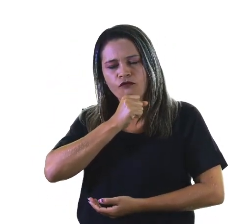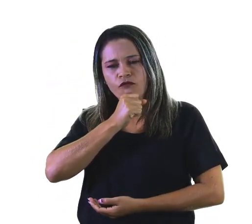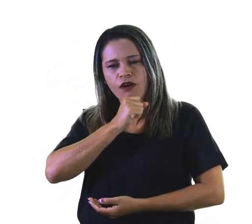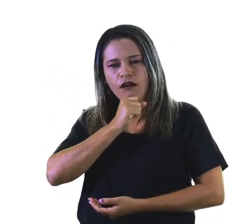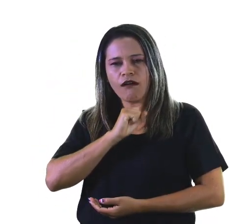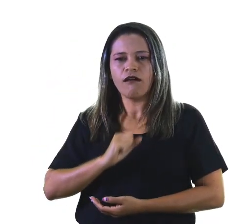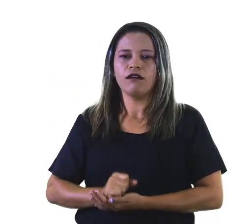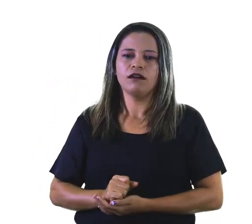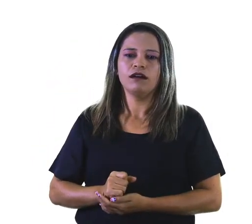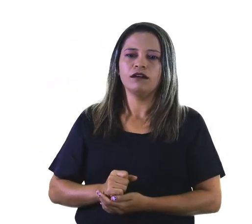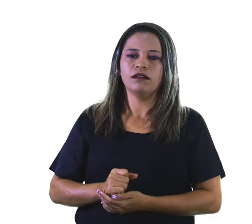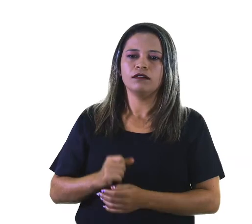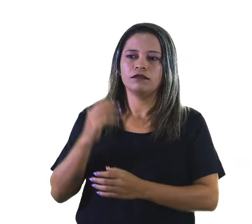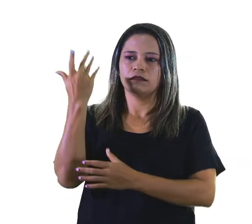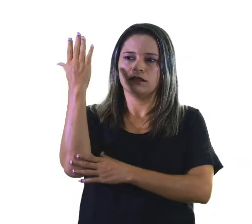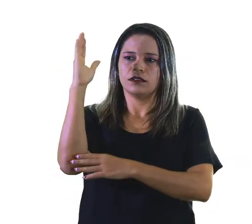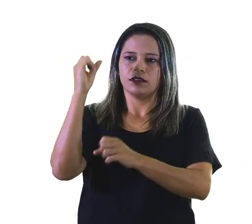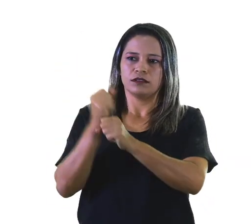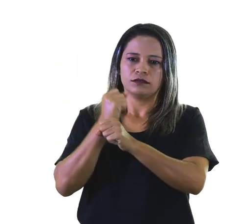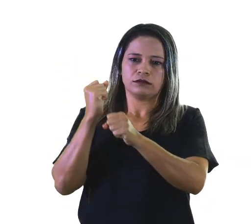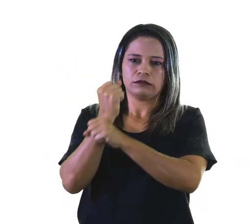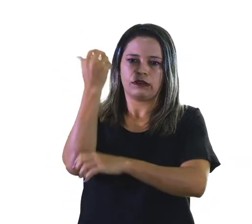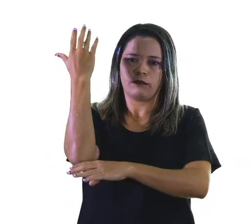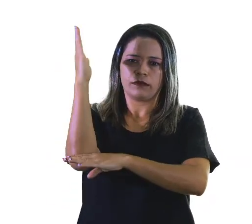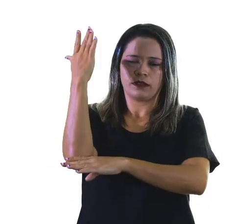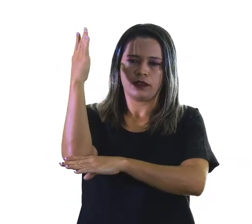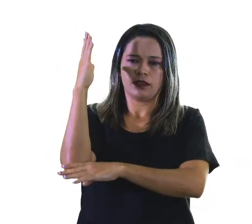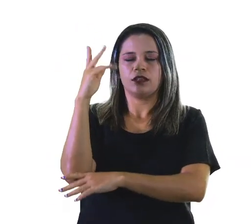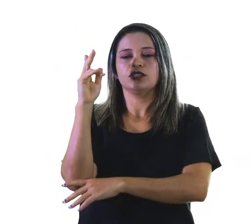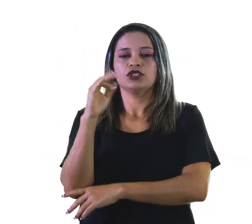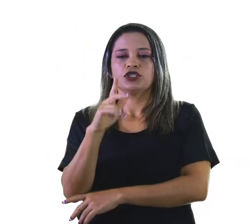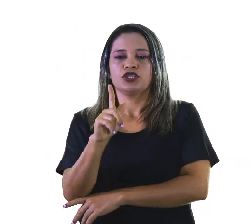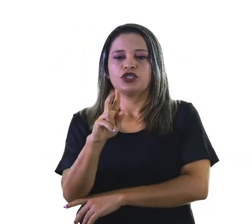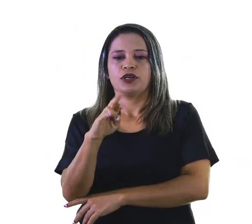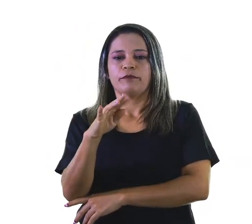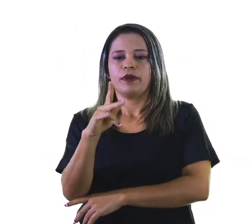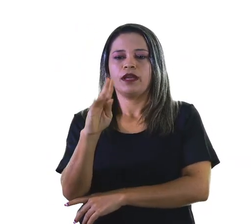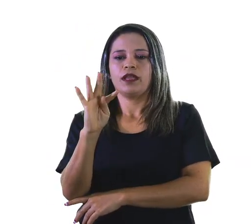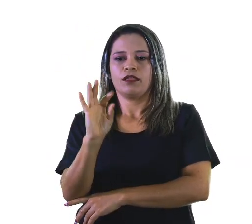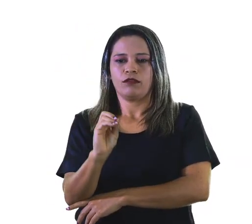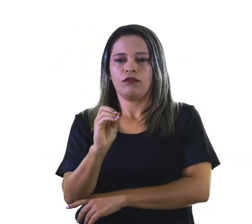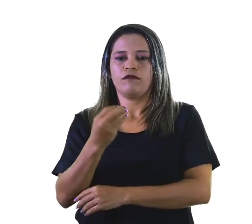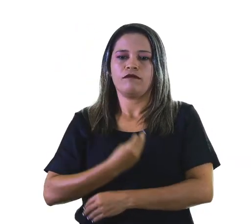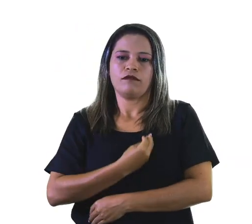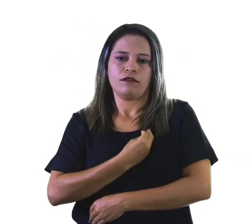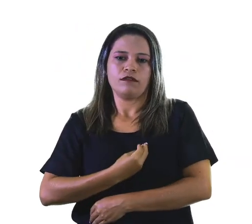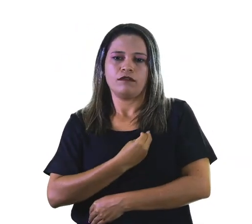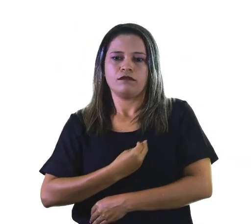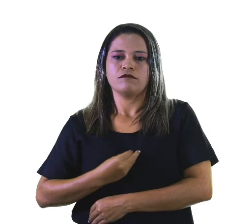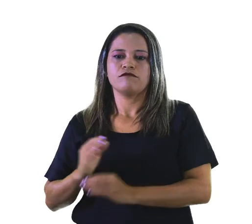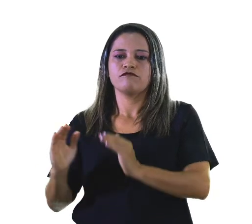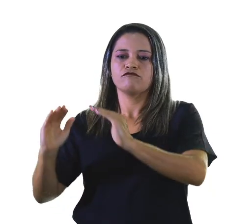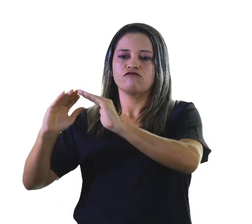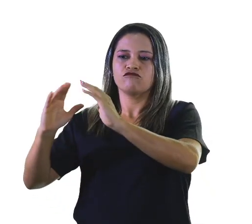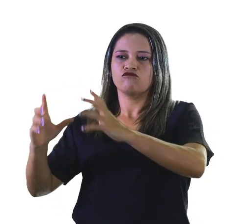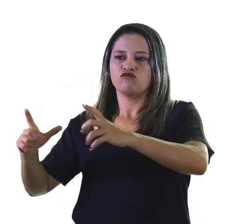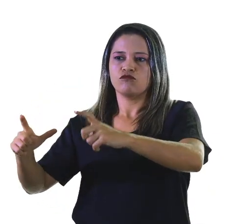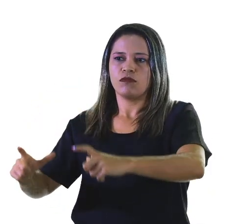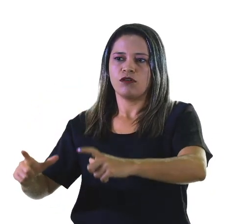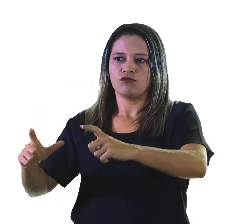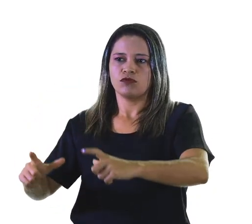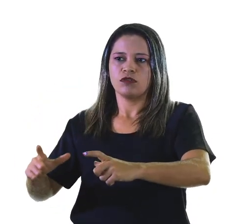chamado Geppetto, que vivia numa aldeia italiana. Ele não